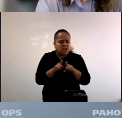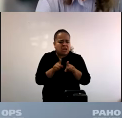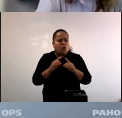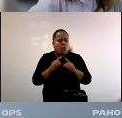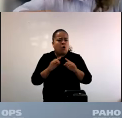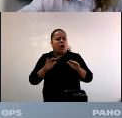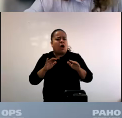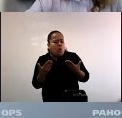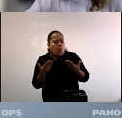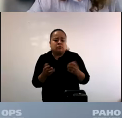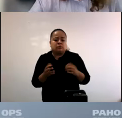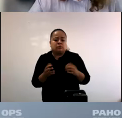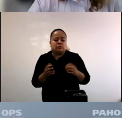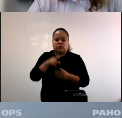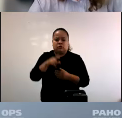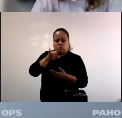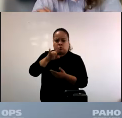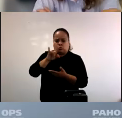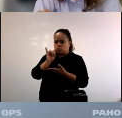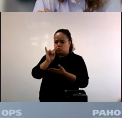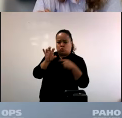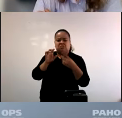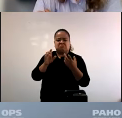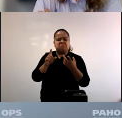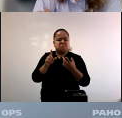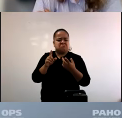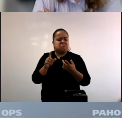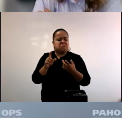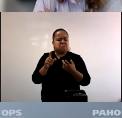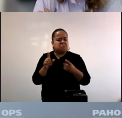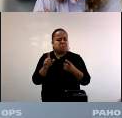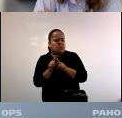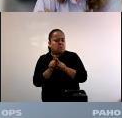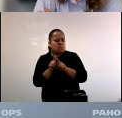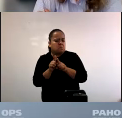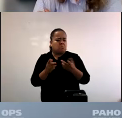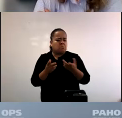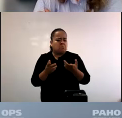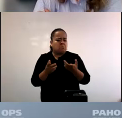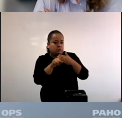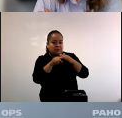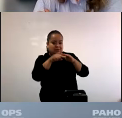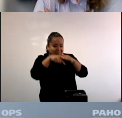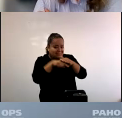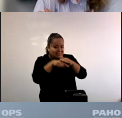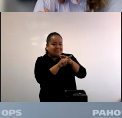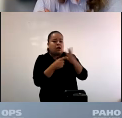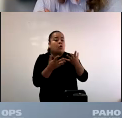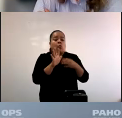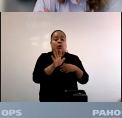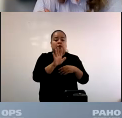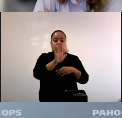ou diretamente com código QR com seu celular. E ele vai levar você diretamente ao lugar. Também lembrar